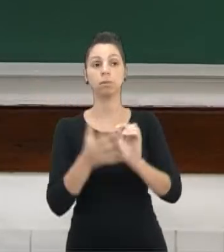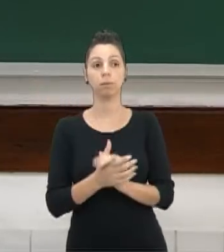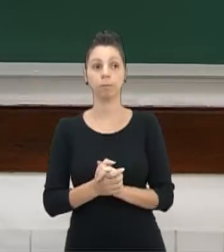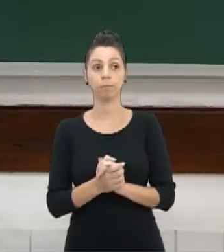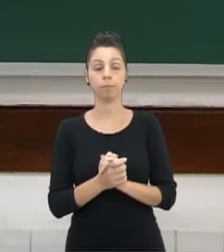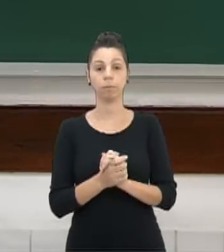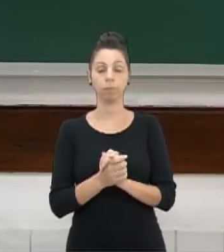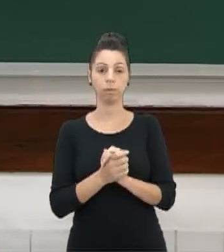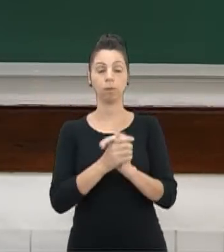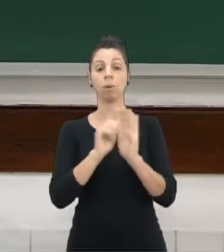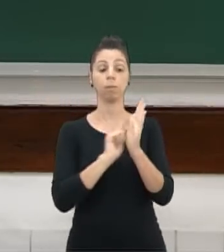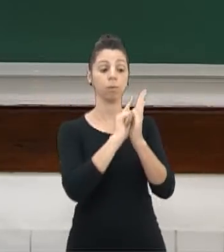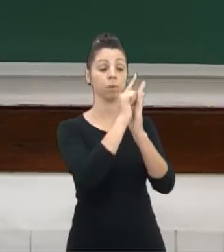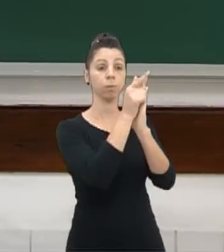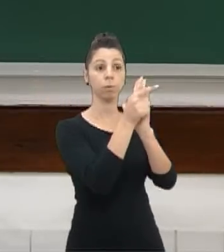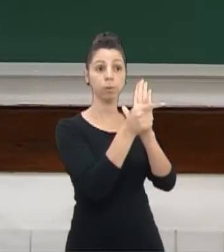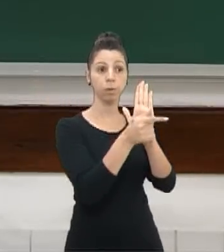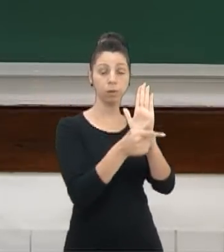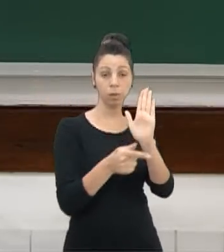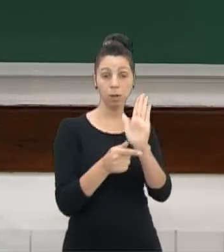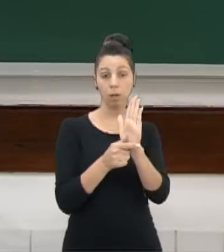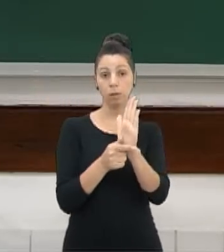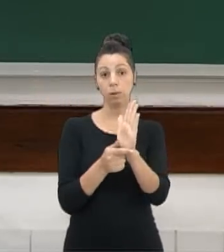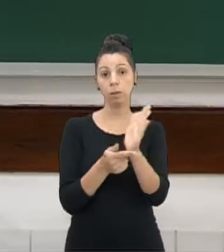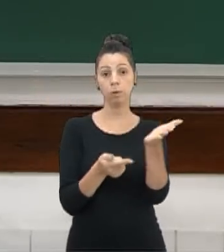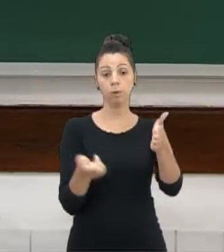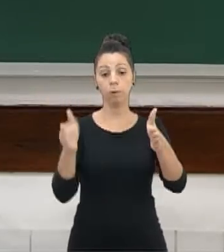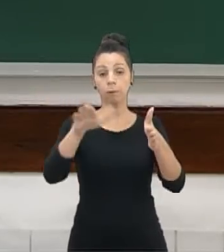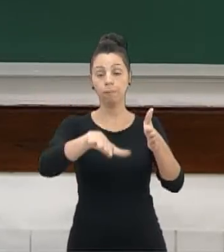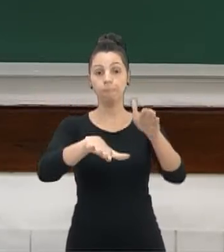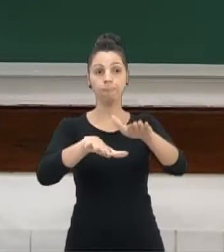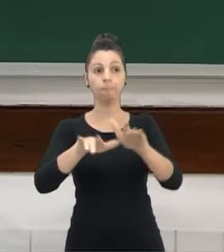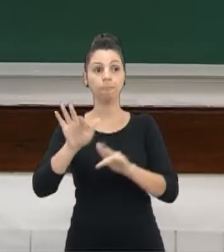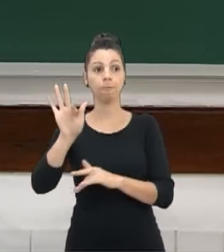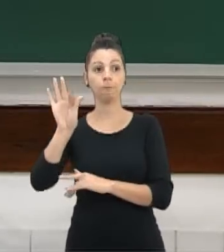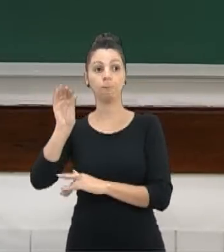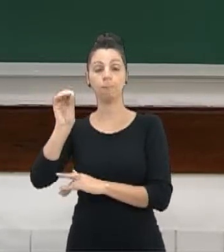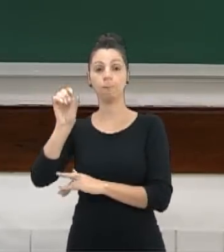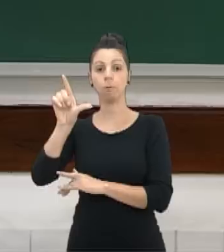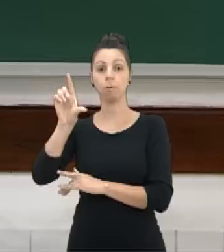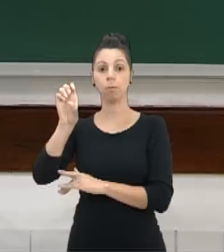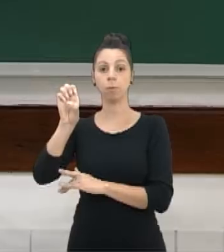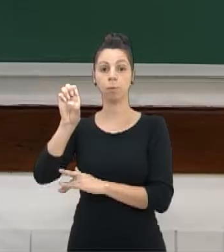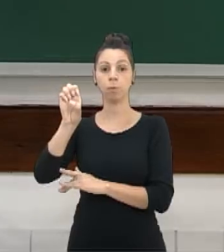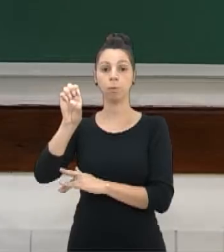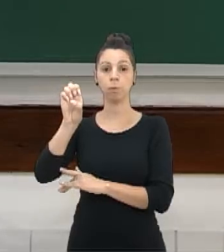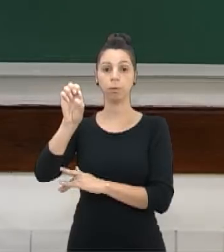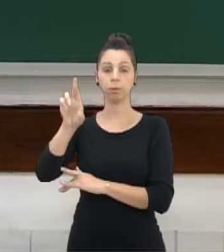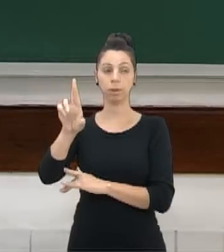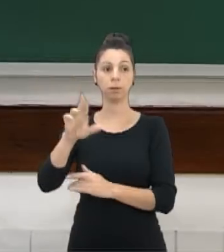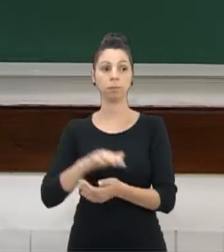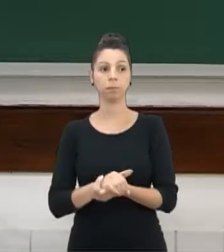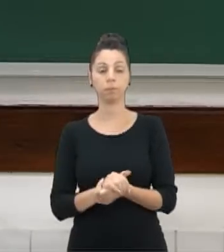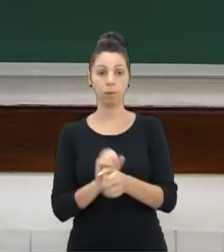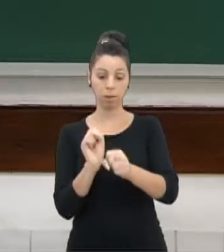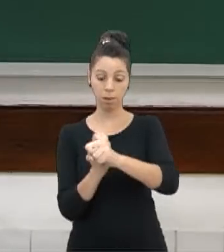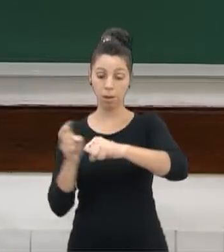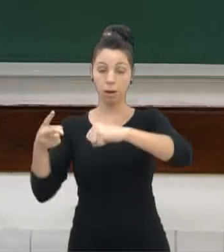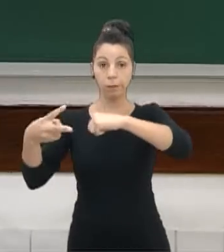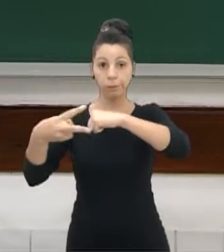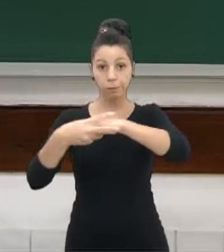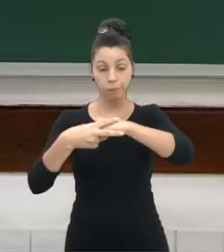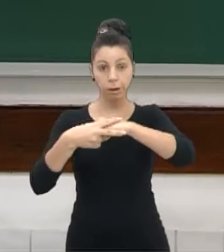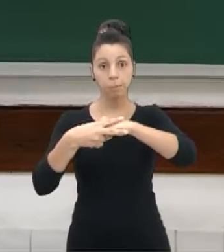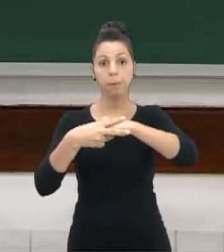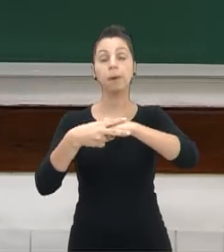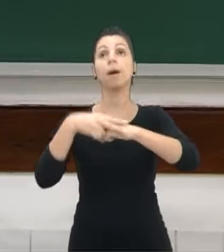gênero folder, continuamos discutindo, fechando essa discussão bem legalzinha. Advérbios, fortalecemos o